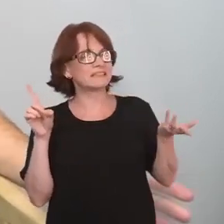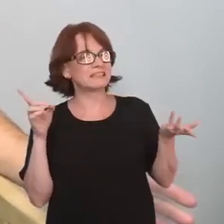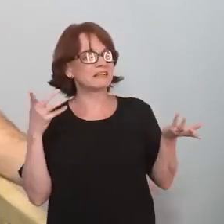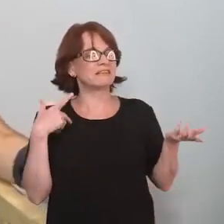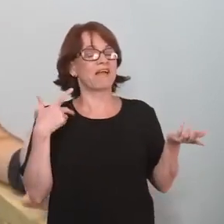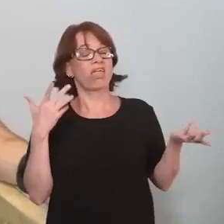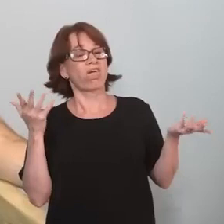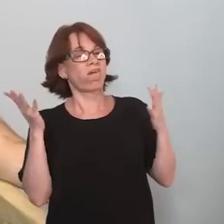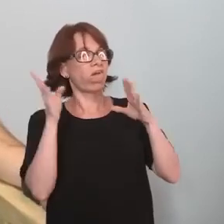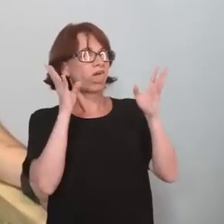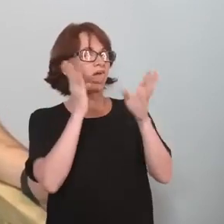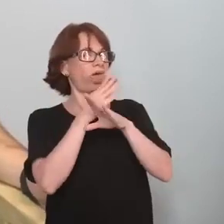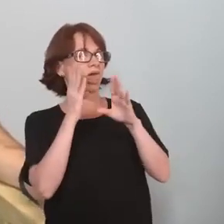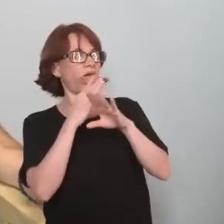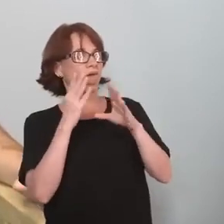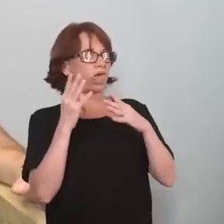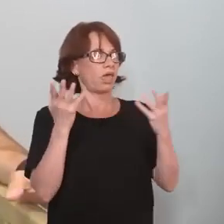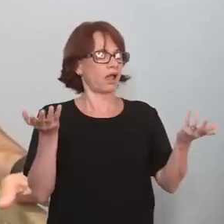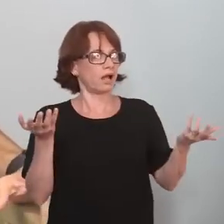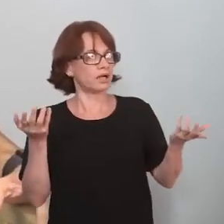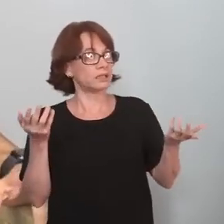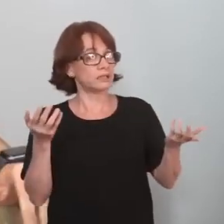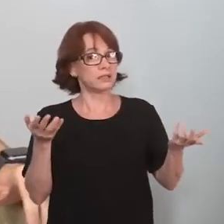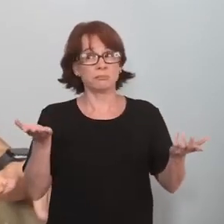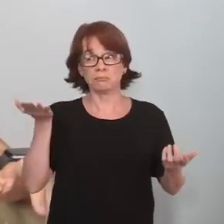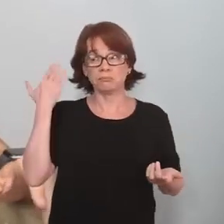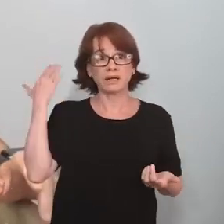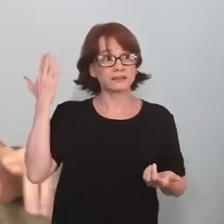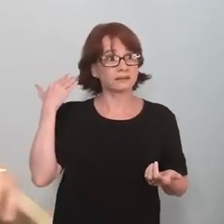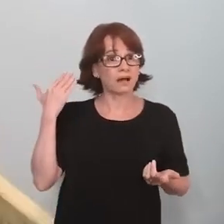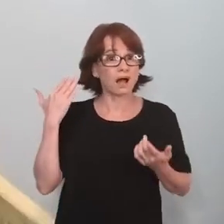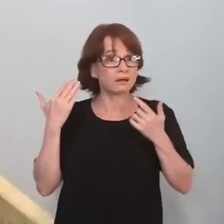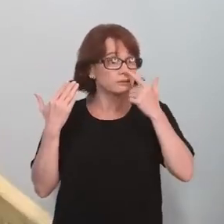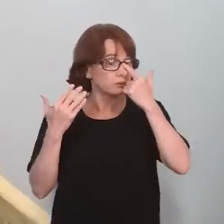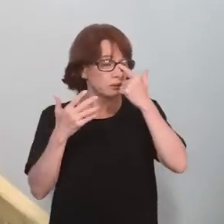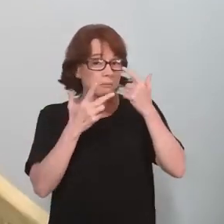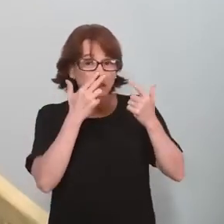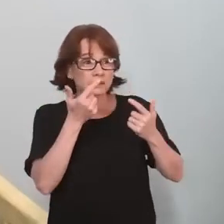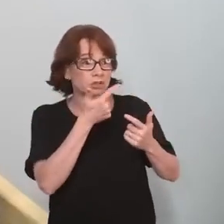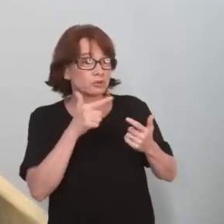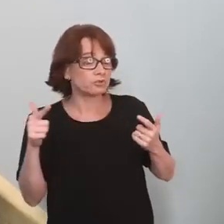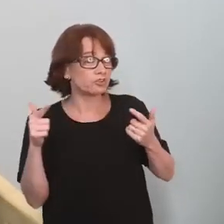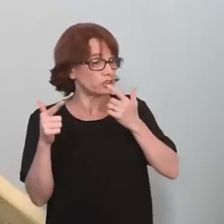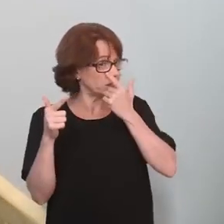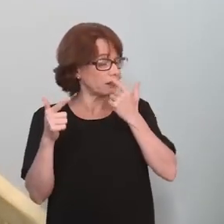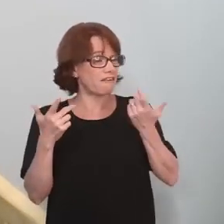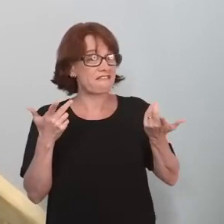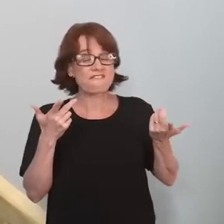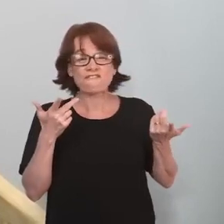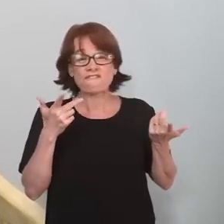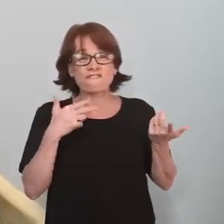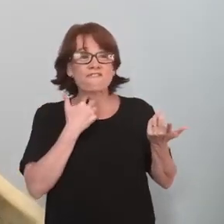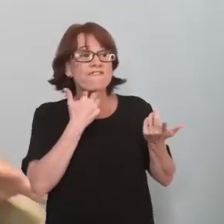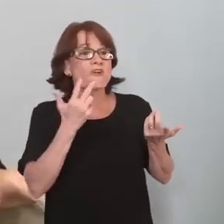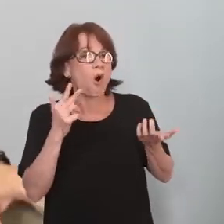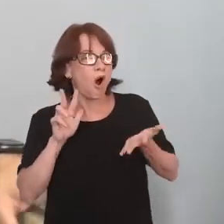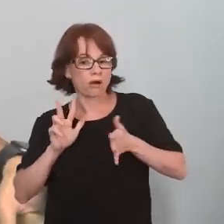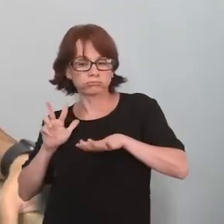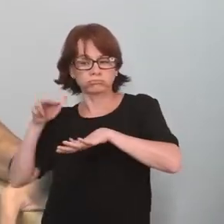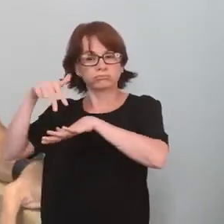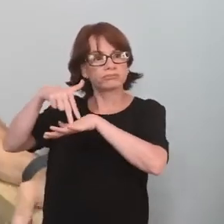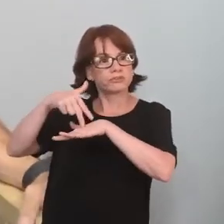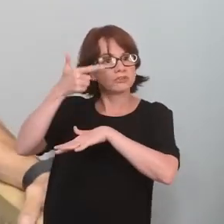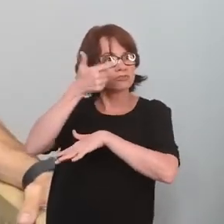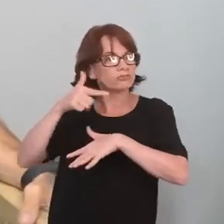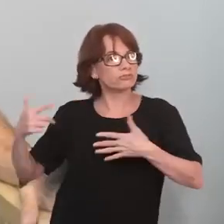de um teatro das tesouras, onde não havia voz para quem pensasse diferente daquele pensamento de centro-esquerda,